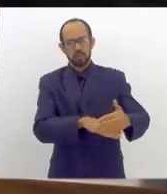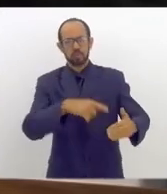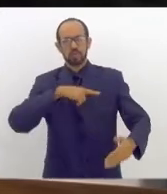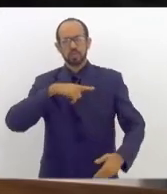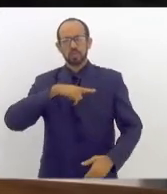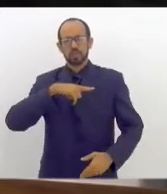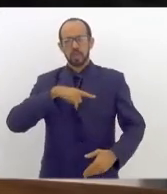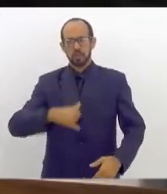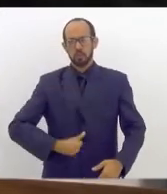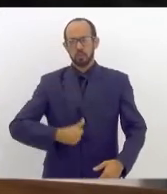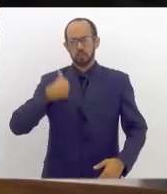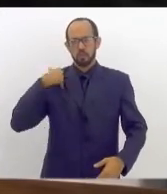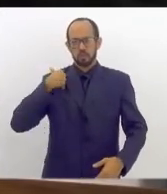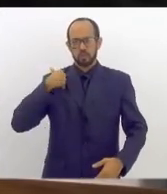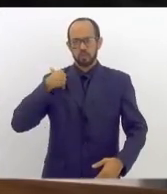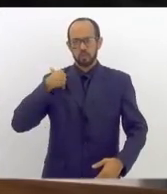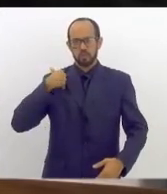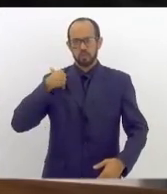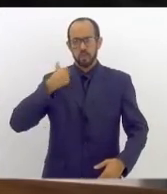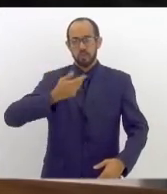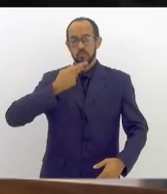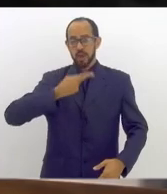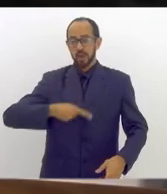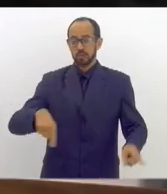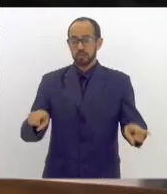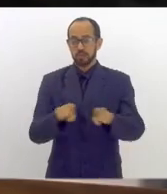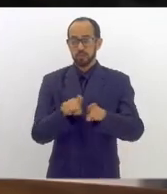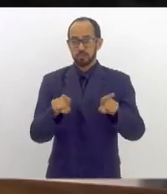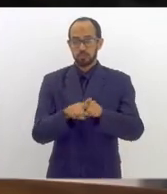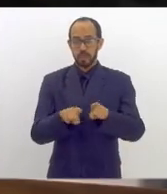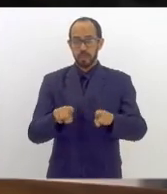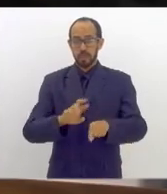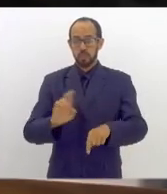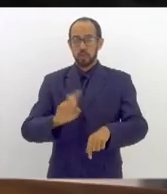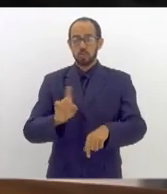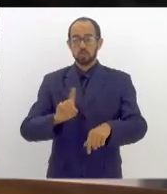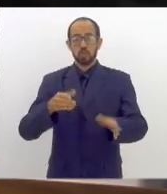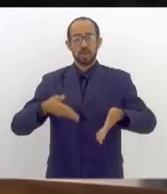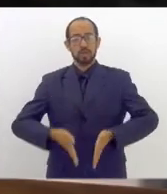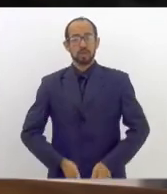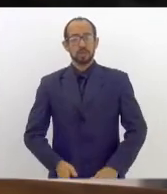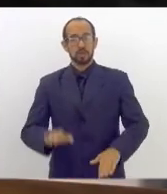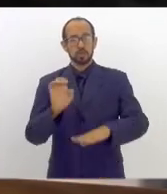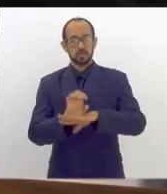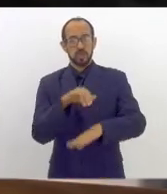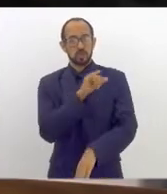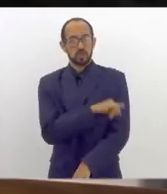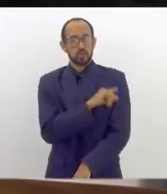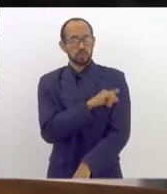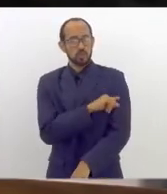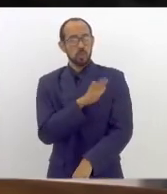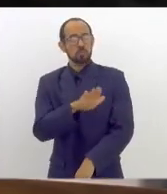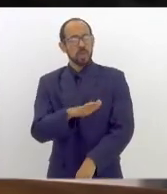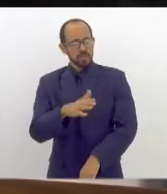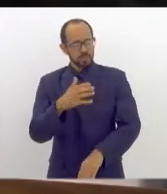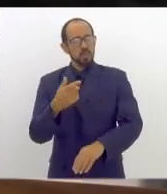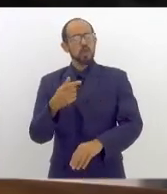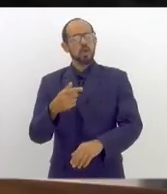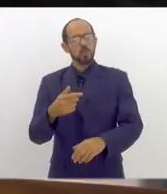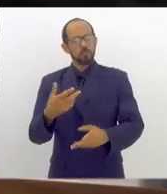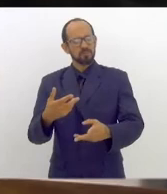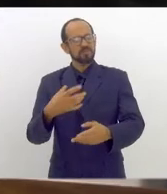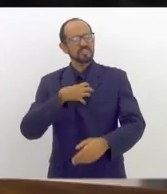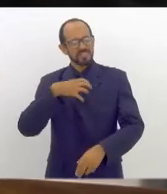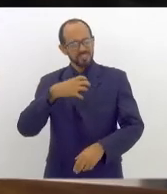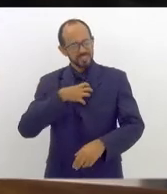com muito orgulho foi mencionado também que não sou do Estado do Rio de Janeiro mas me considero filho com adoção e